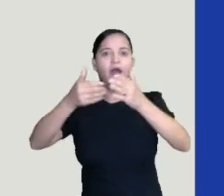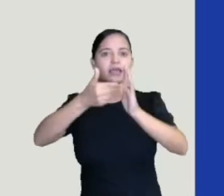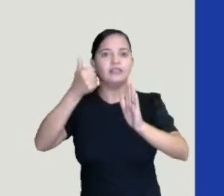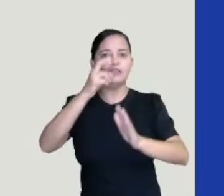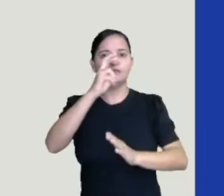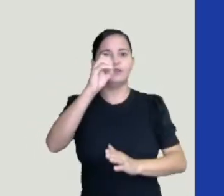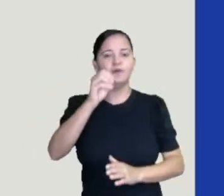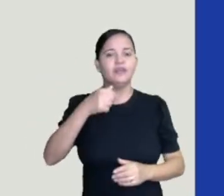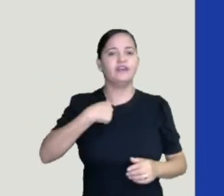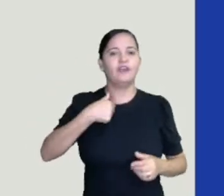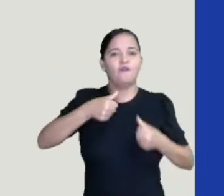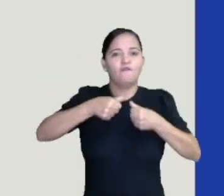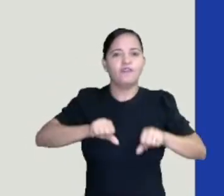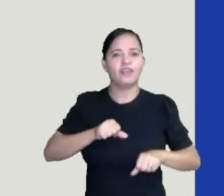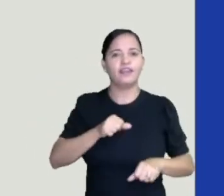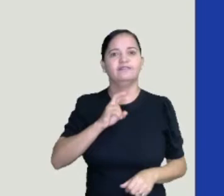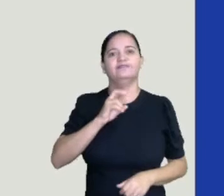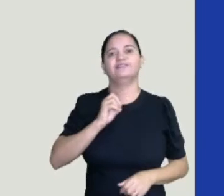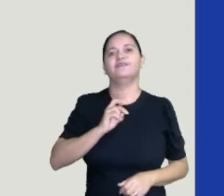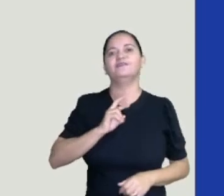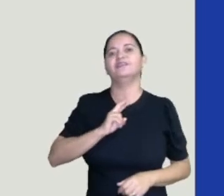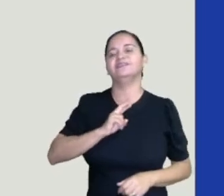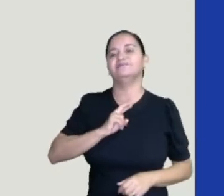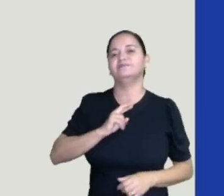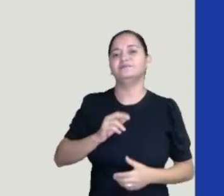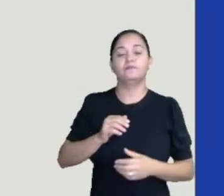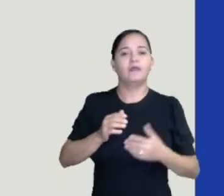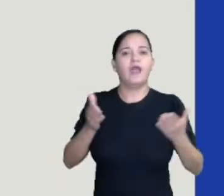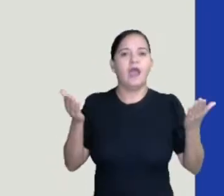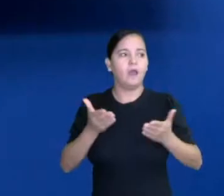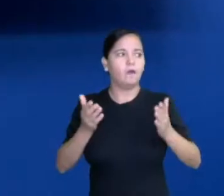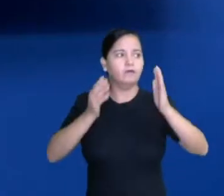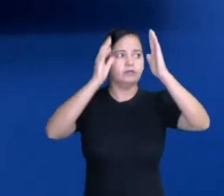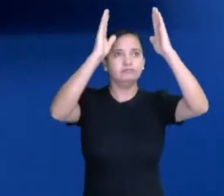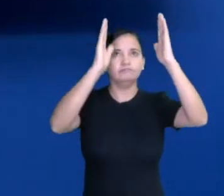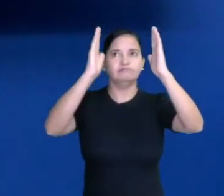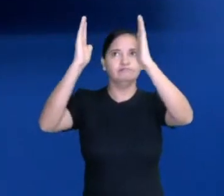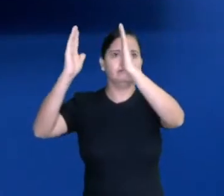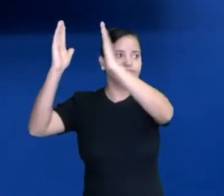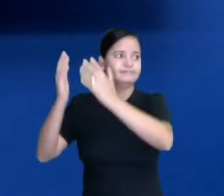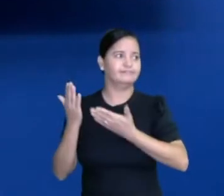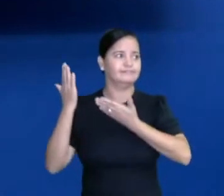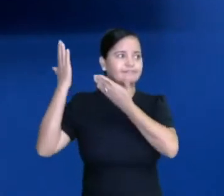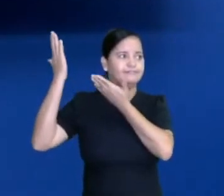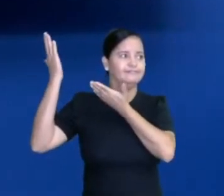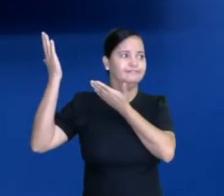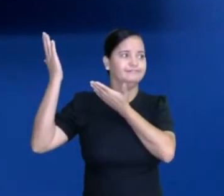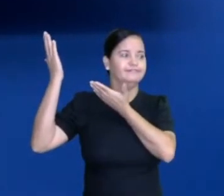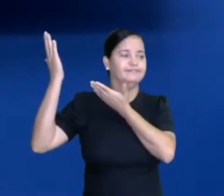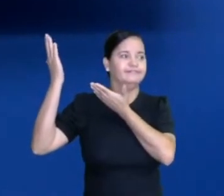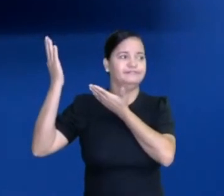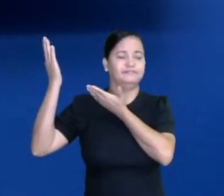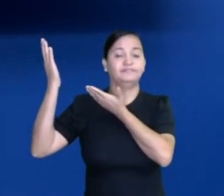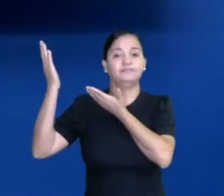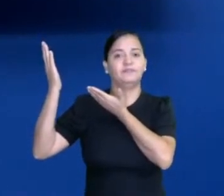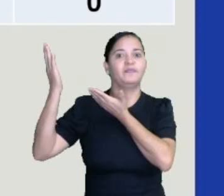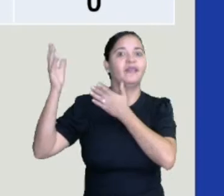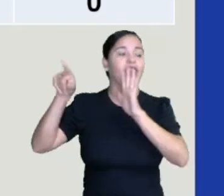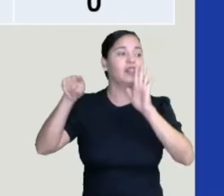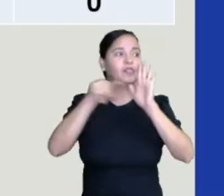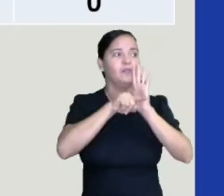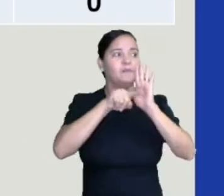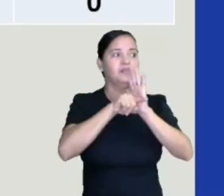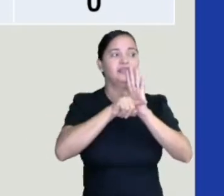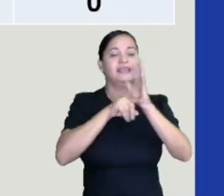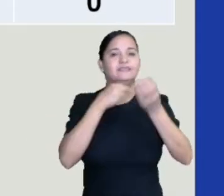com 50. Beleza? Então, vamos ver no quadro, valor do lugar. Professor, é subtração, eu posso colocar lá no quadro, valor do